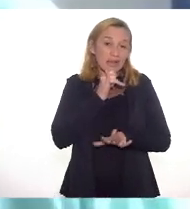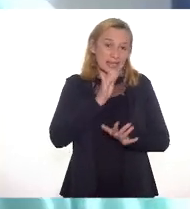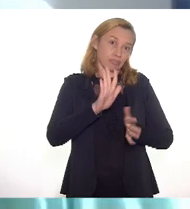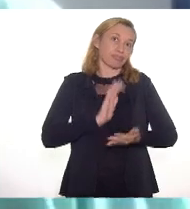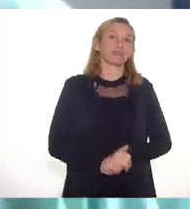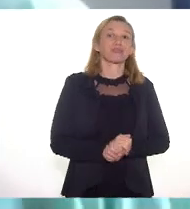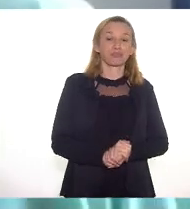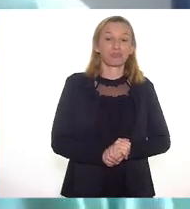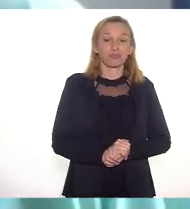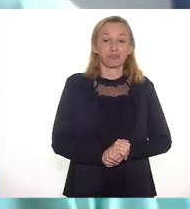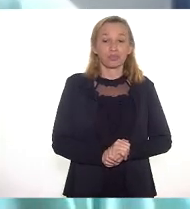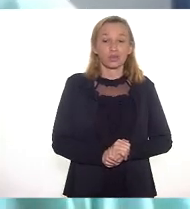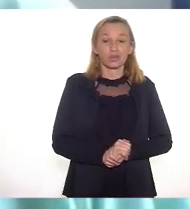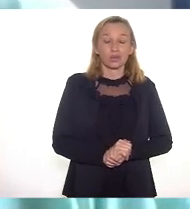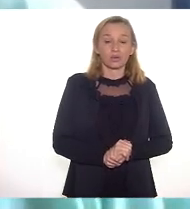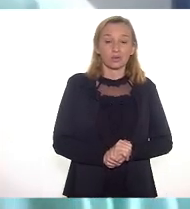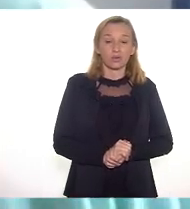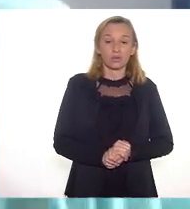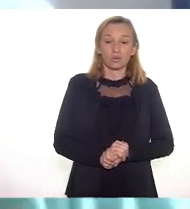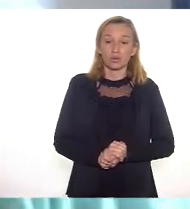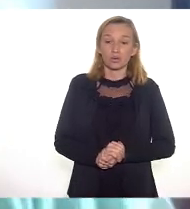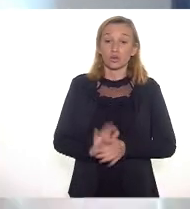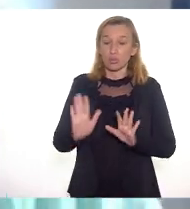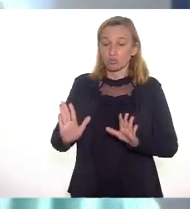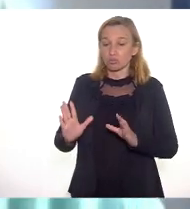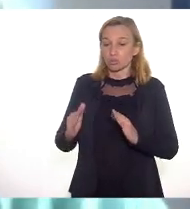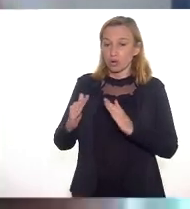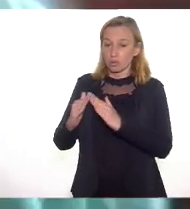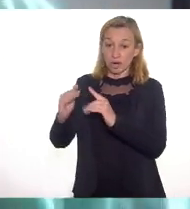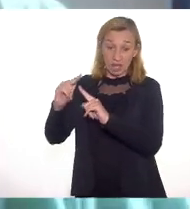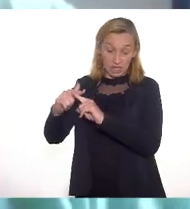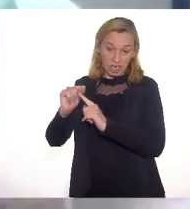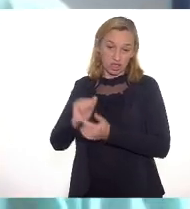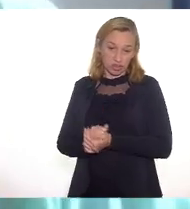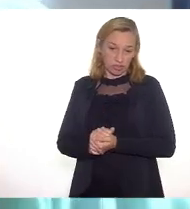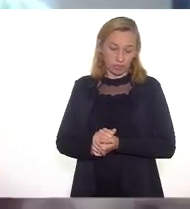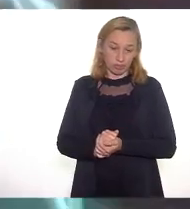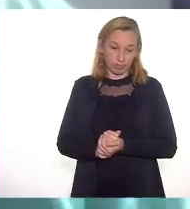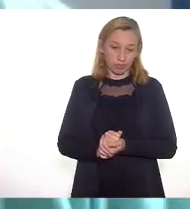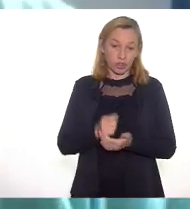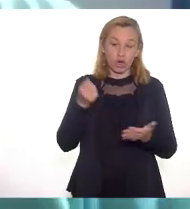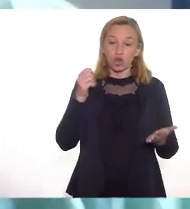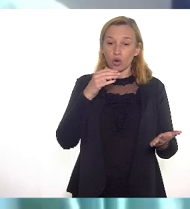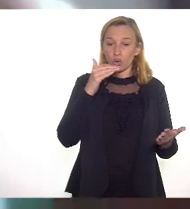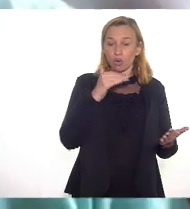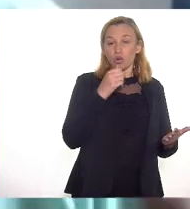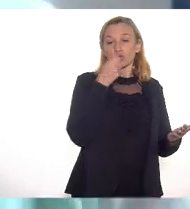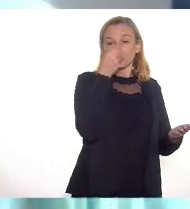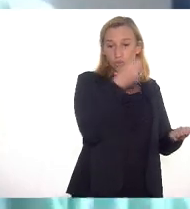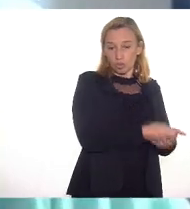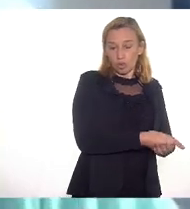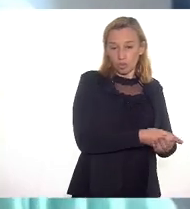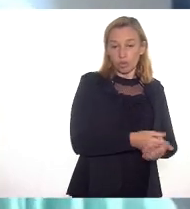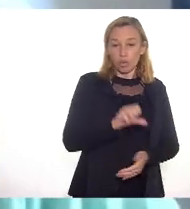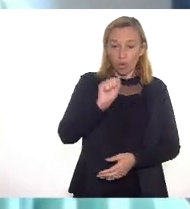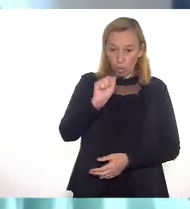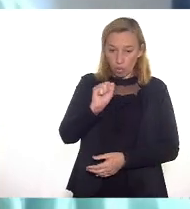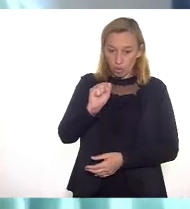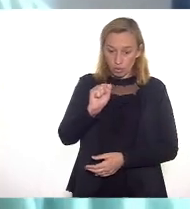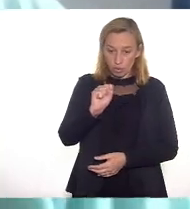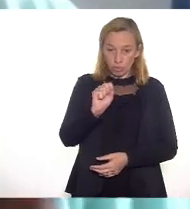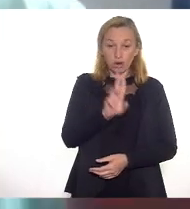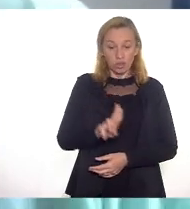exemplo. Uma entidade religiosa cumpre os 8 quesitos para ser de utilidade